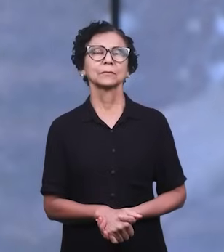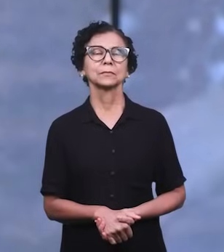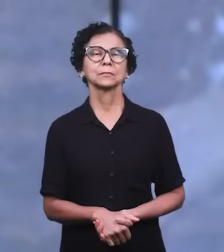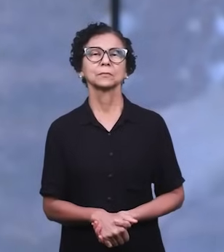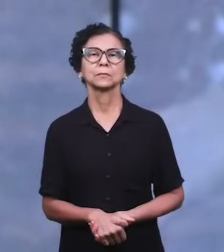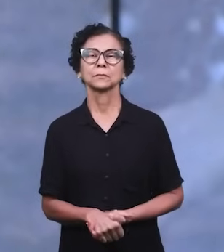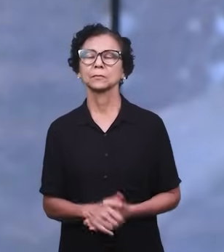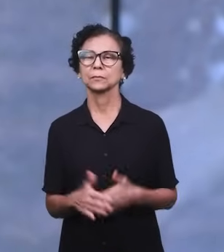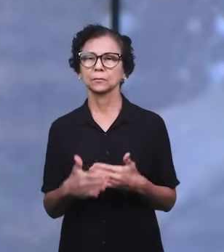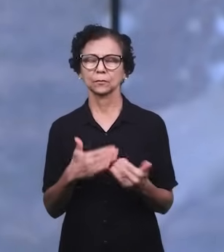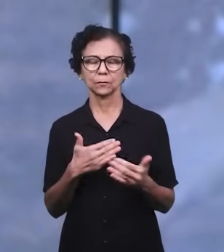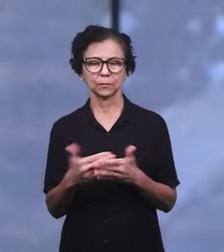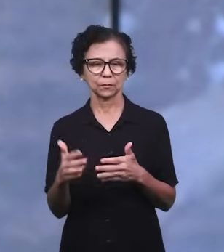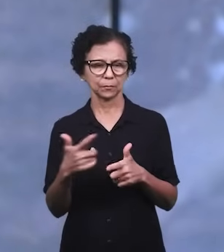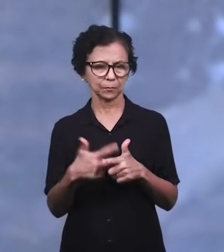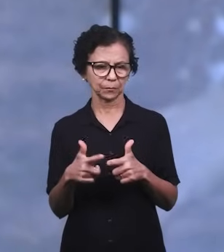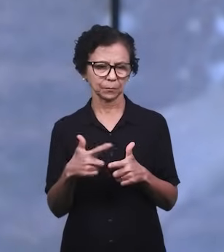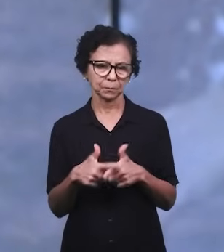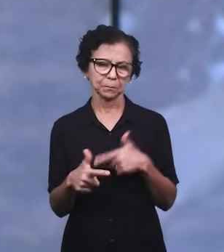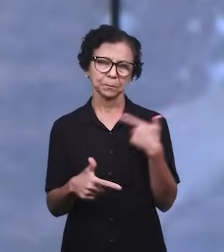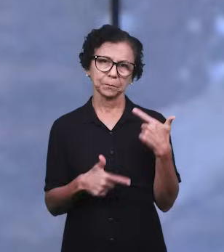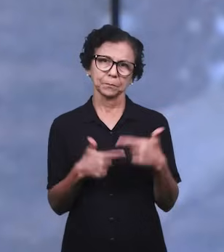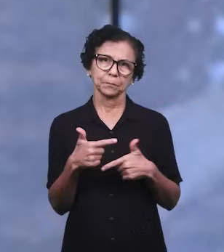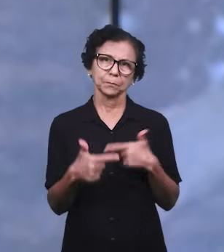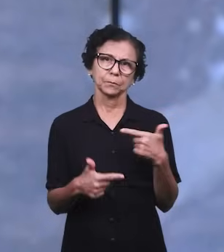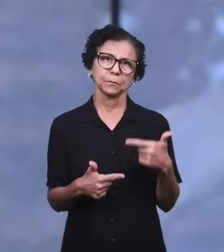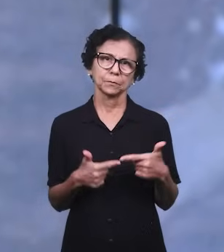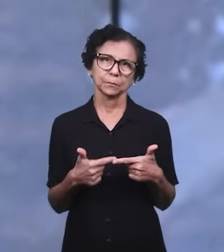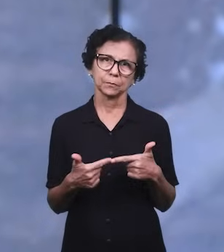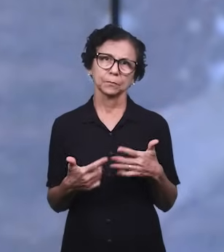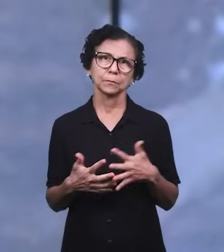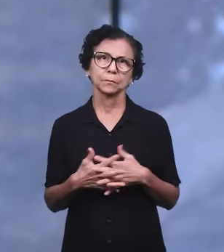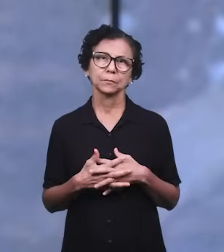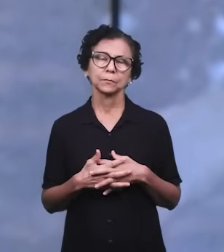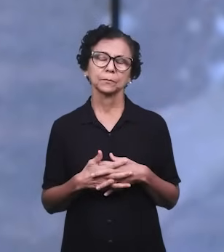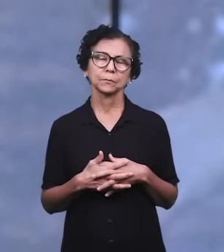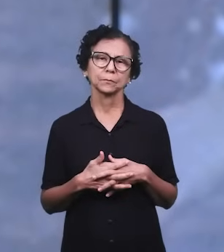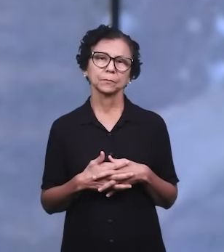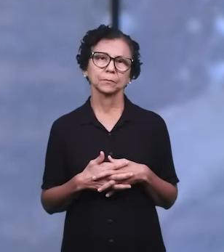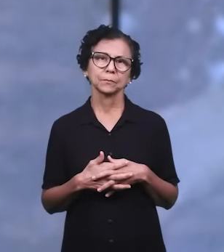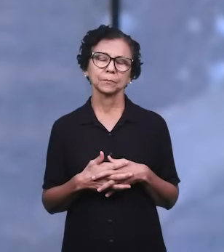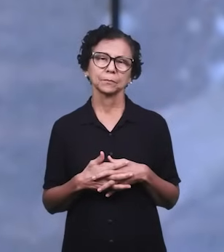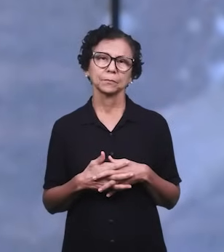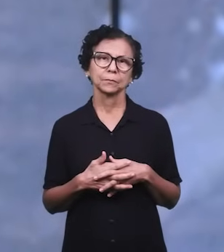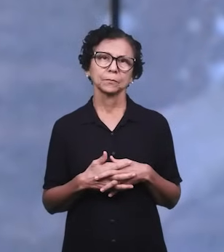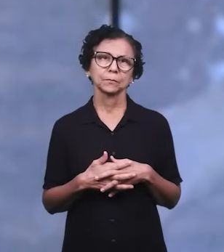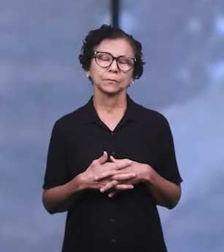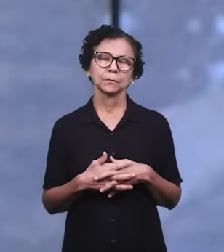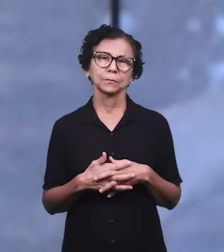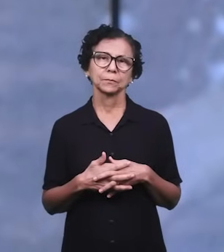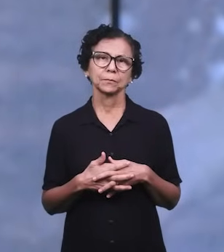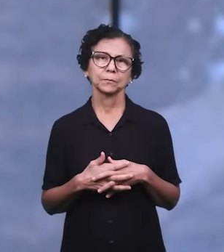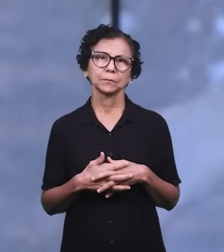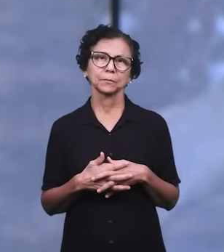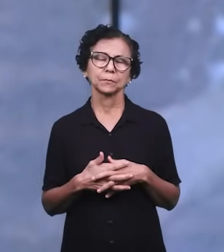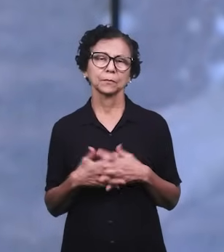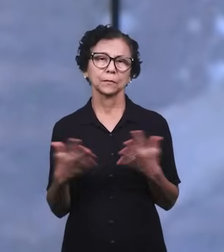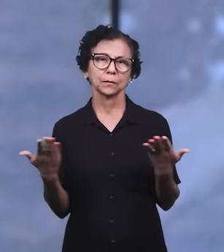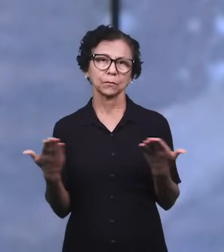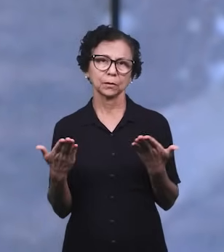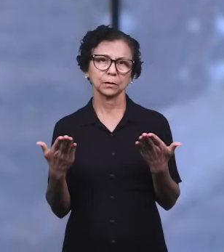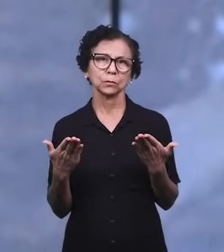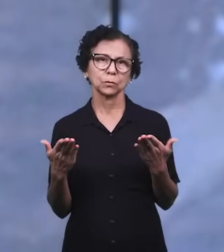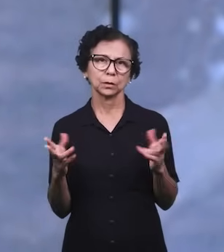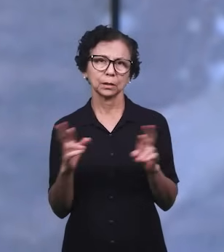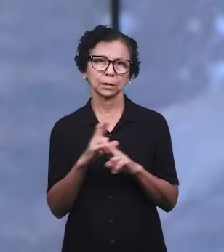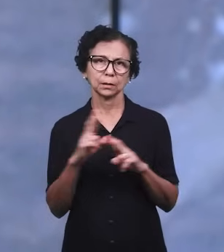nós estamos passando, a luta que estamos passando, no caso aqui, em particular do tema do programa de hoje, um problema de